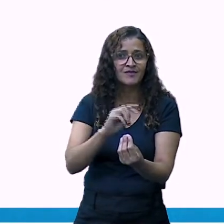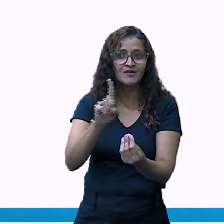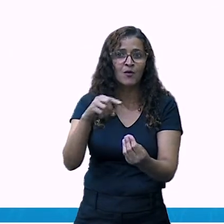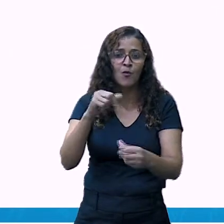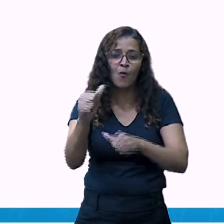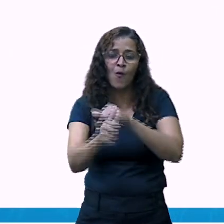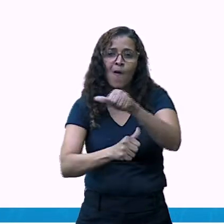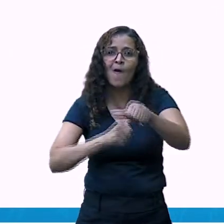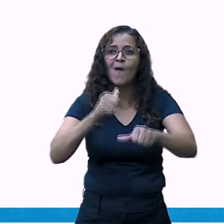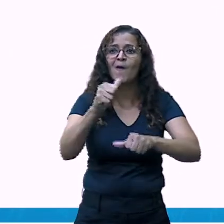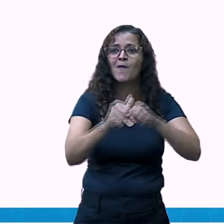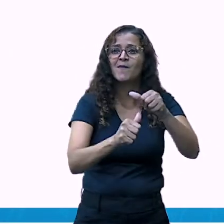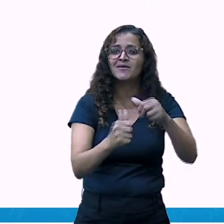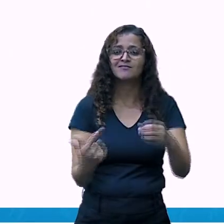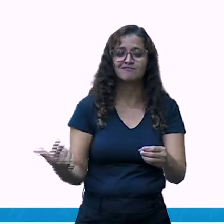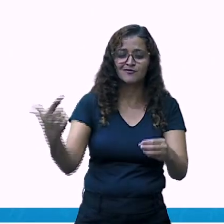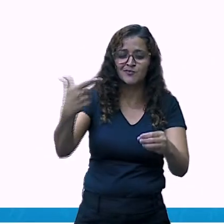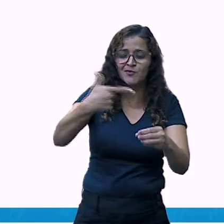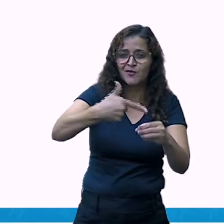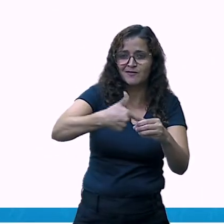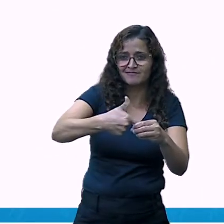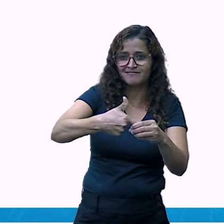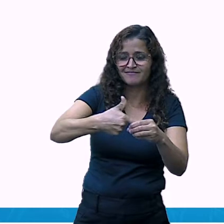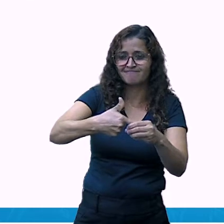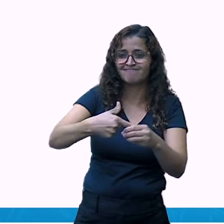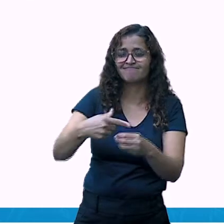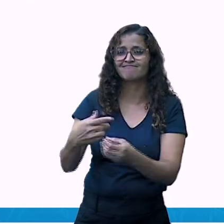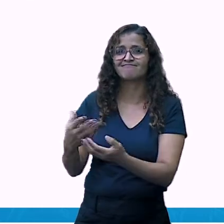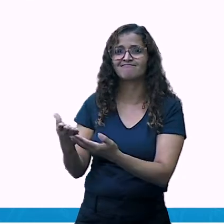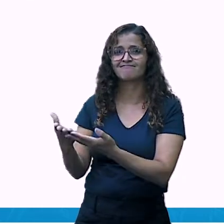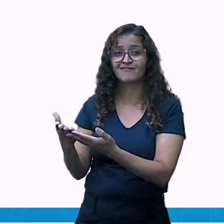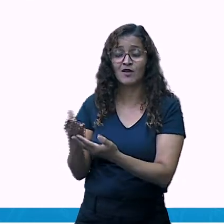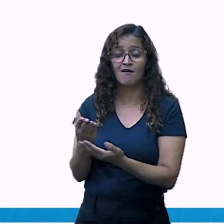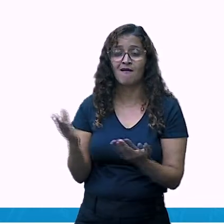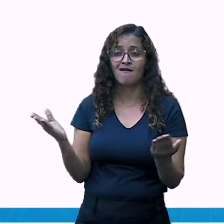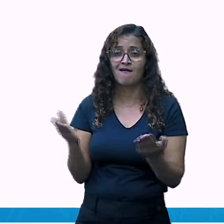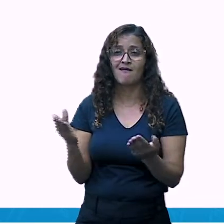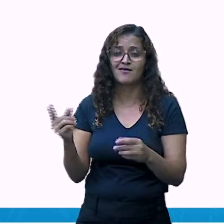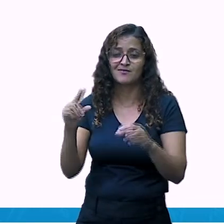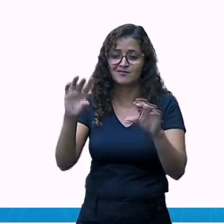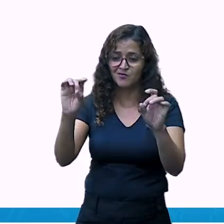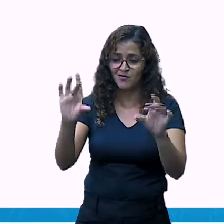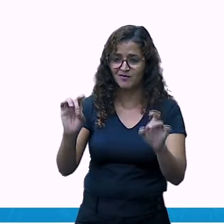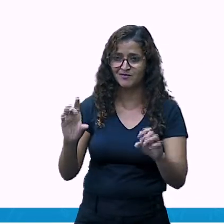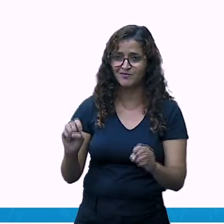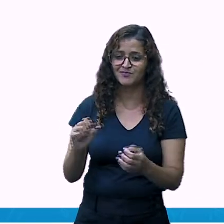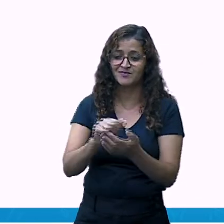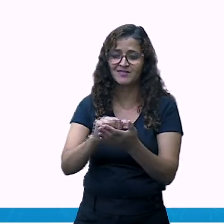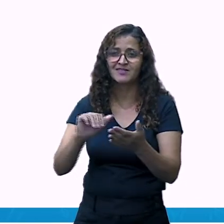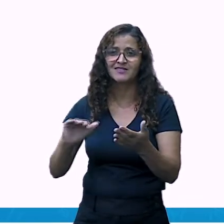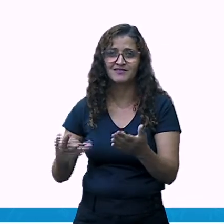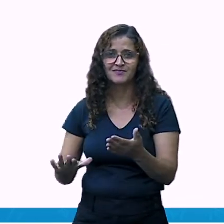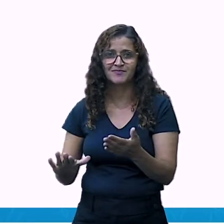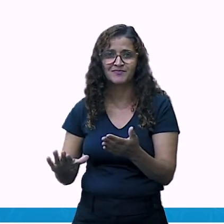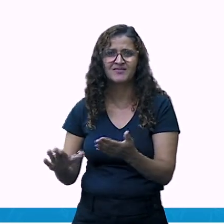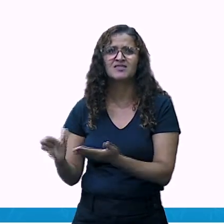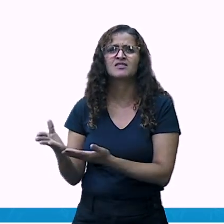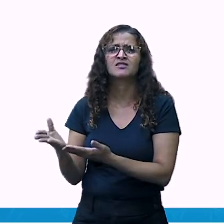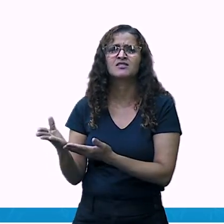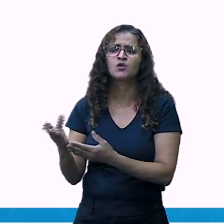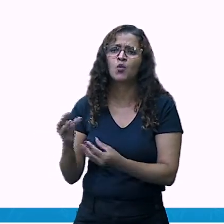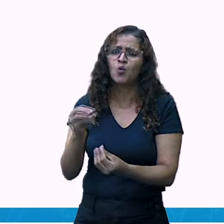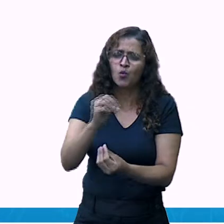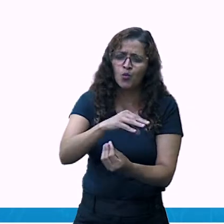Atividades. 1. Sobre o uso dos fungos e bactérias pelo homem, é correto afirmar